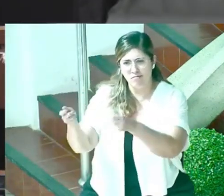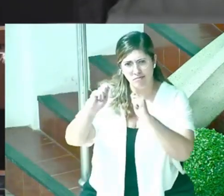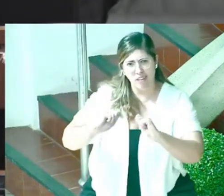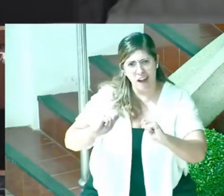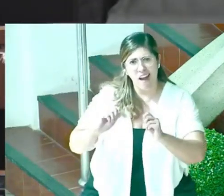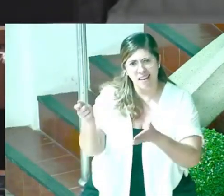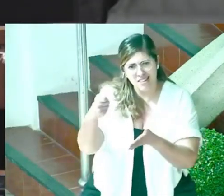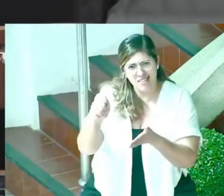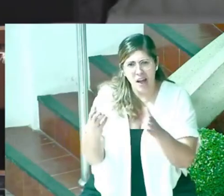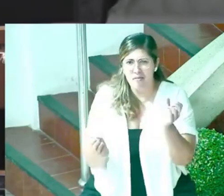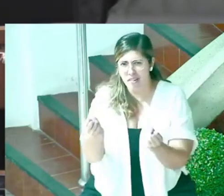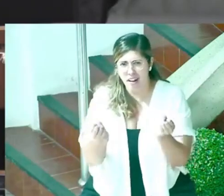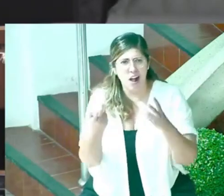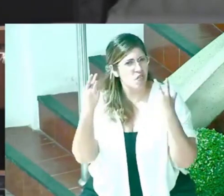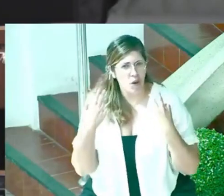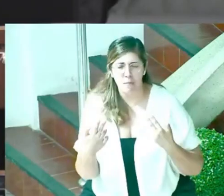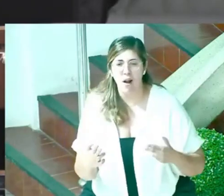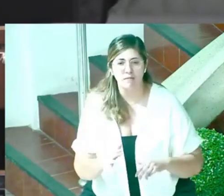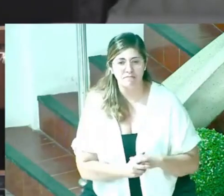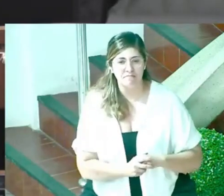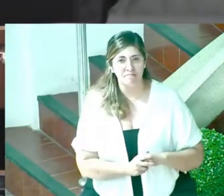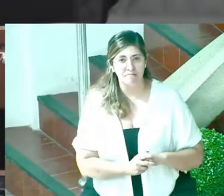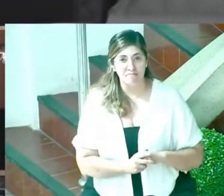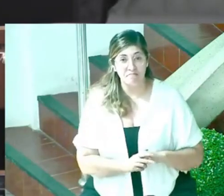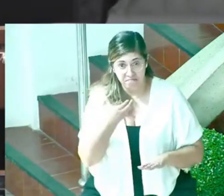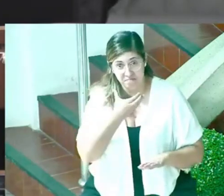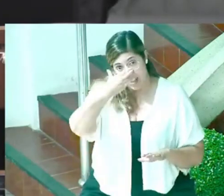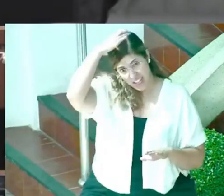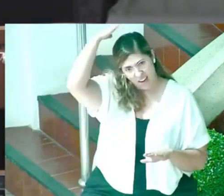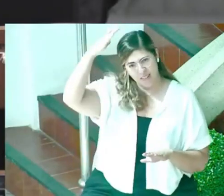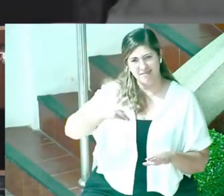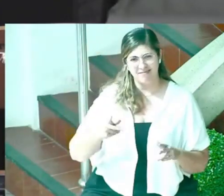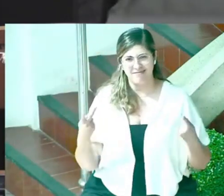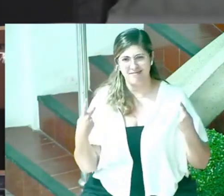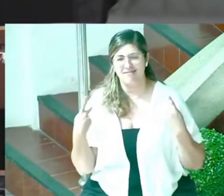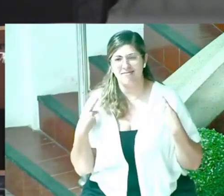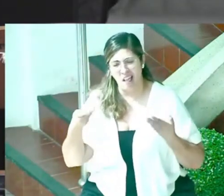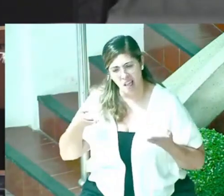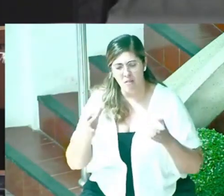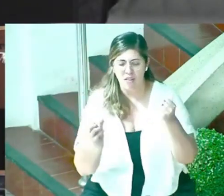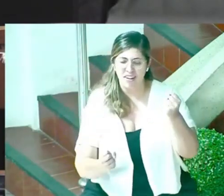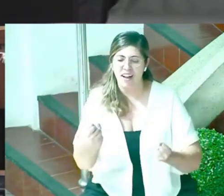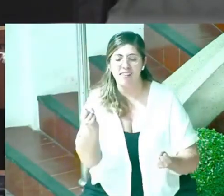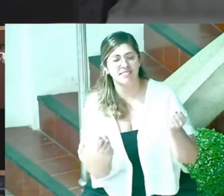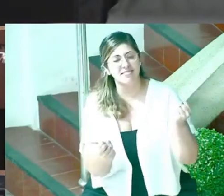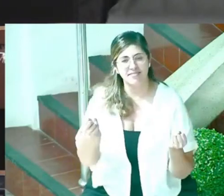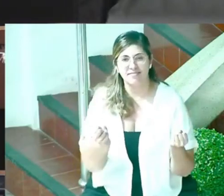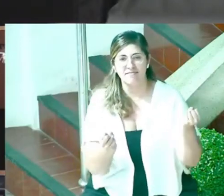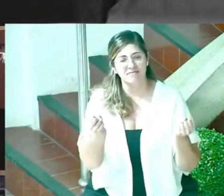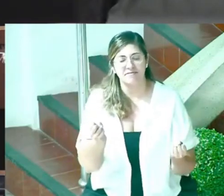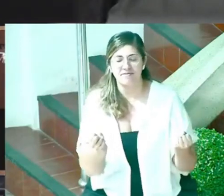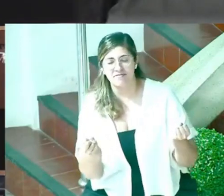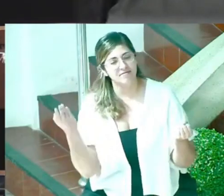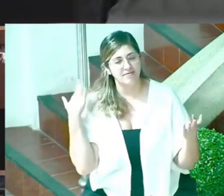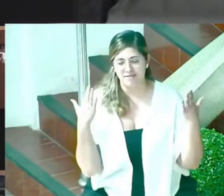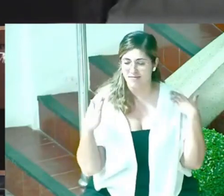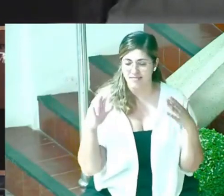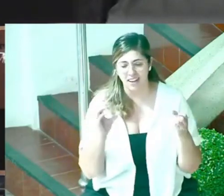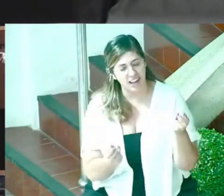termos perdoados o outro. Isso faria a misericórdia de Deus e a sua própria salvação um